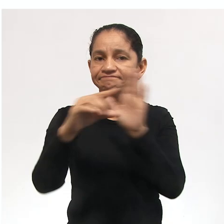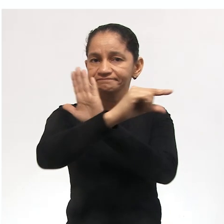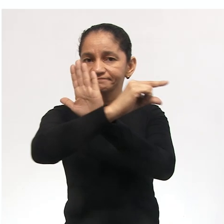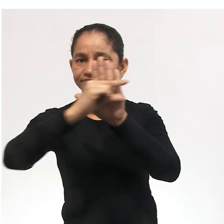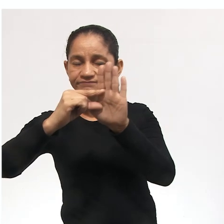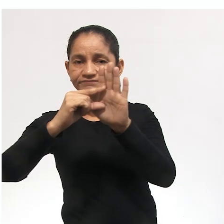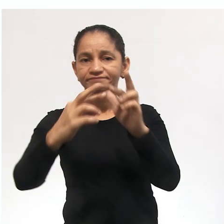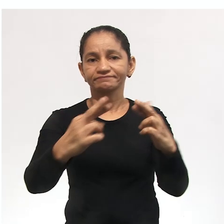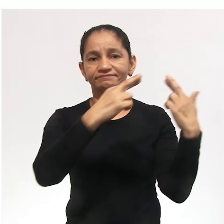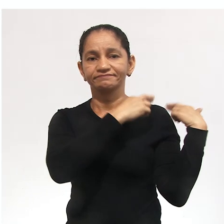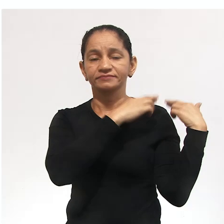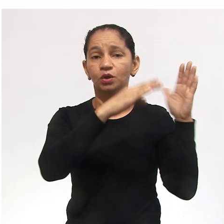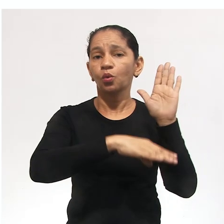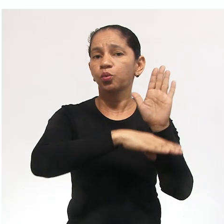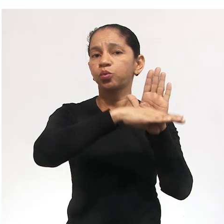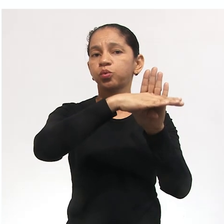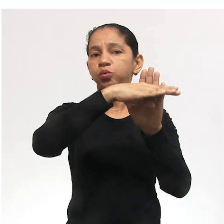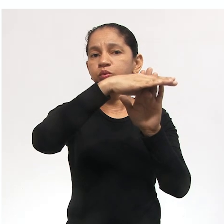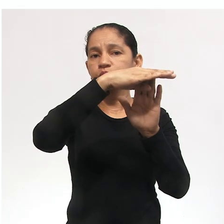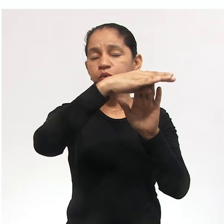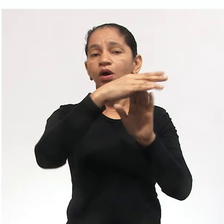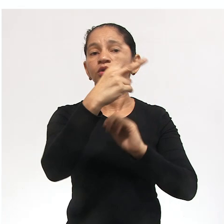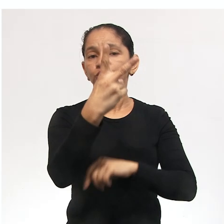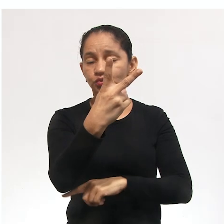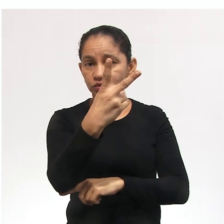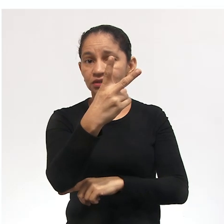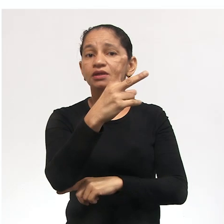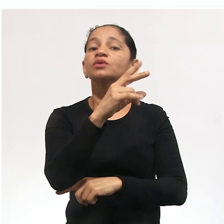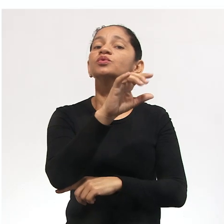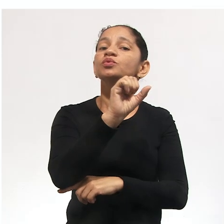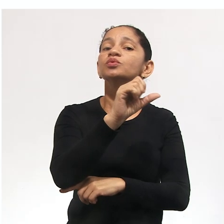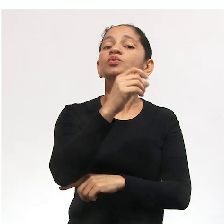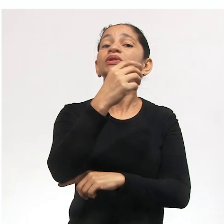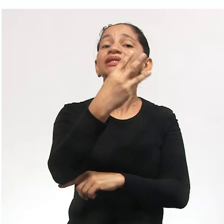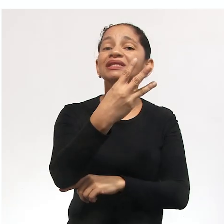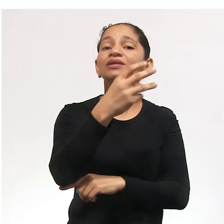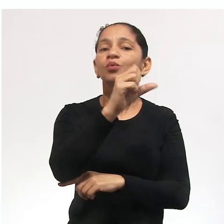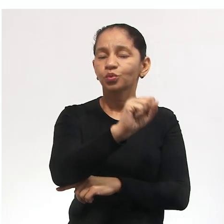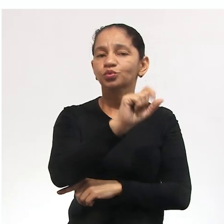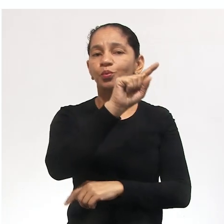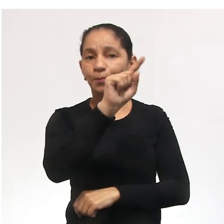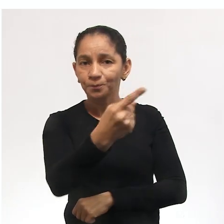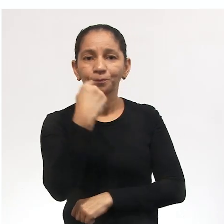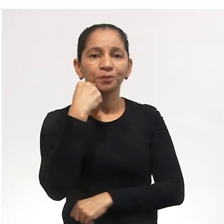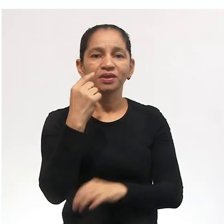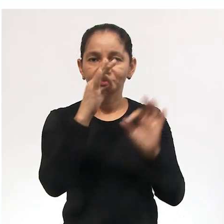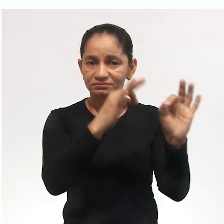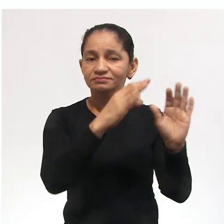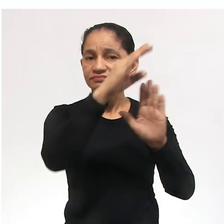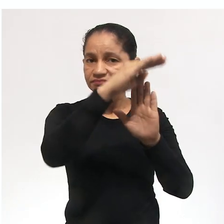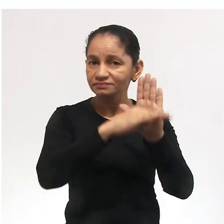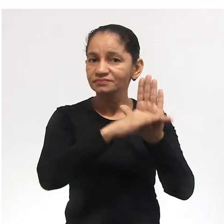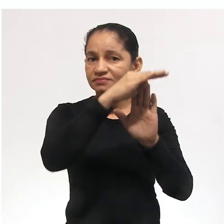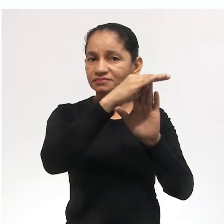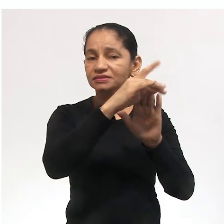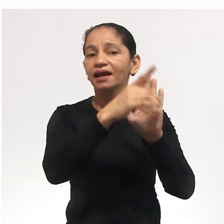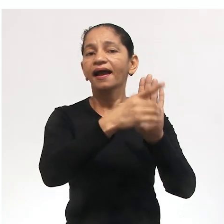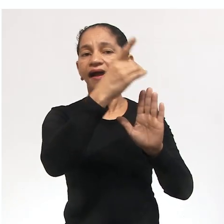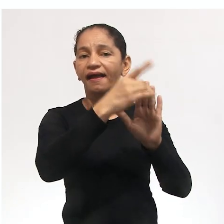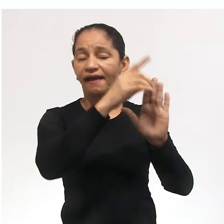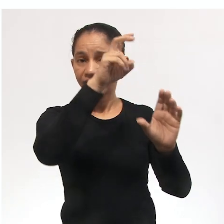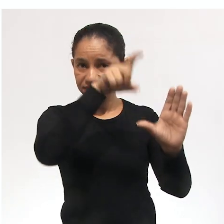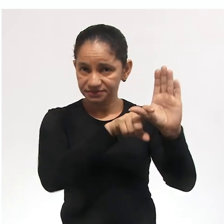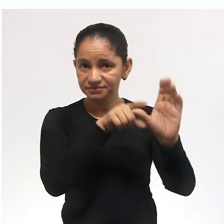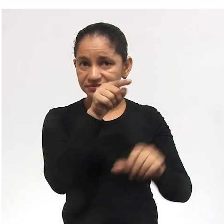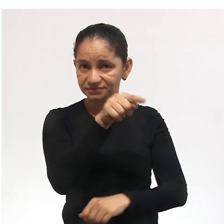para 238 mil. Agora, a gente vai avançar agora para o enunciado 5, venda de mercadorias à vista. Em